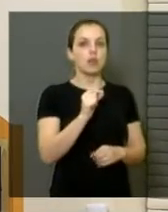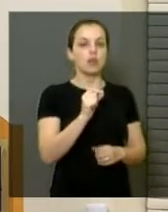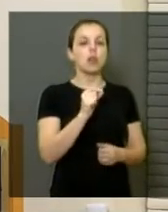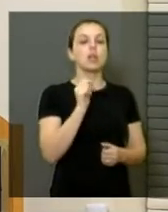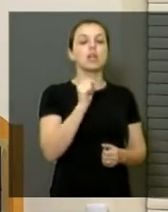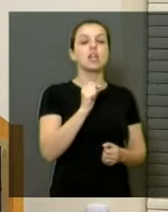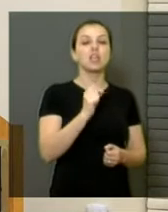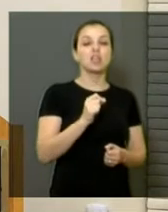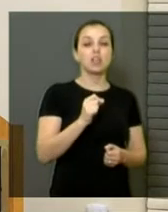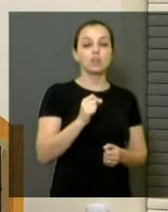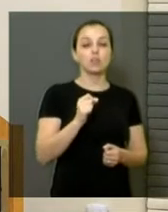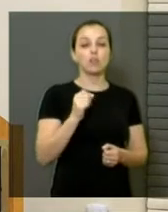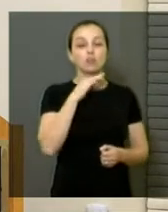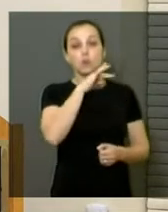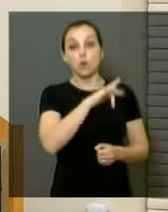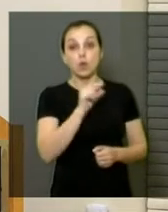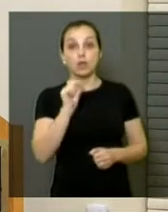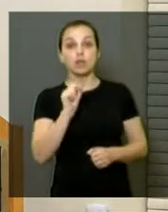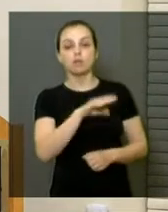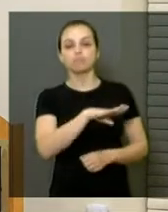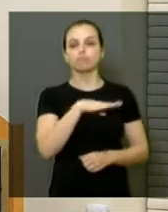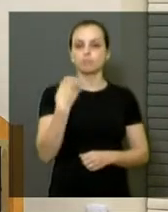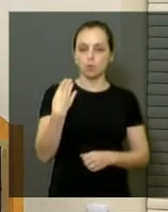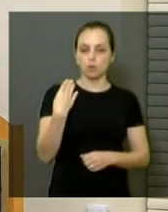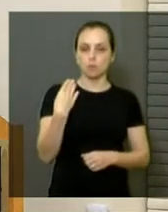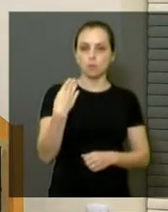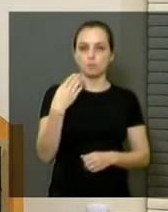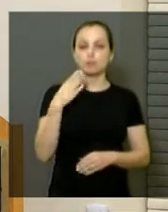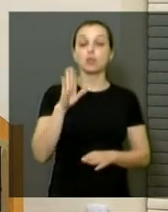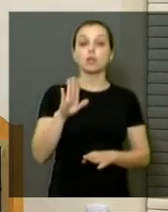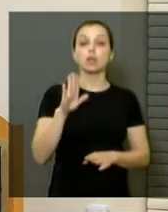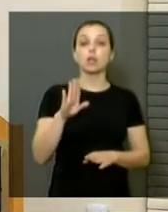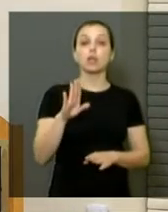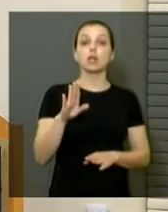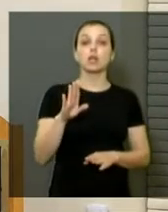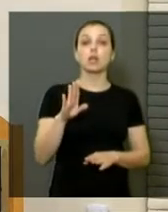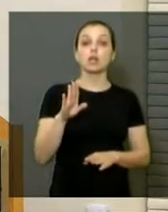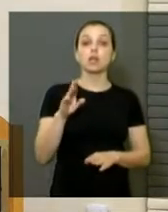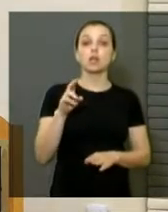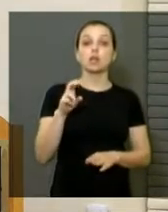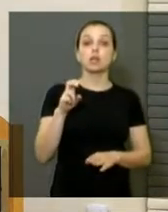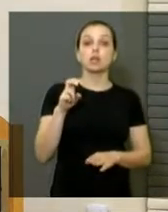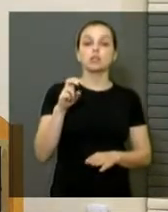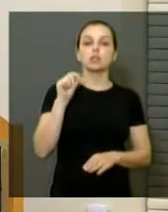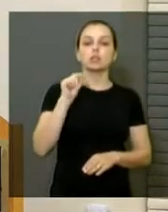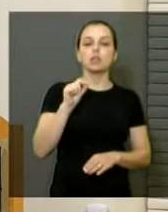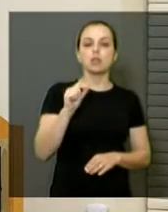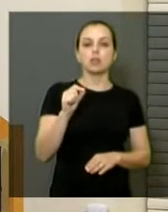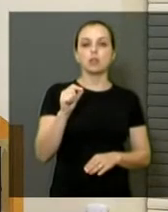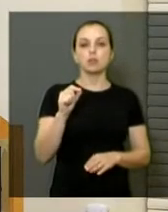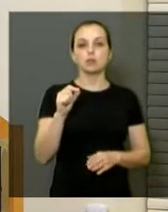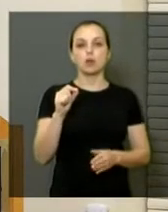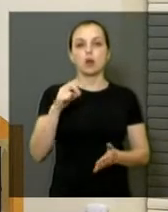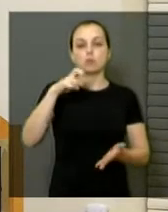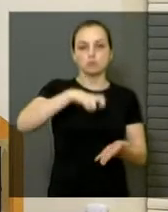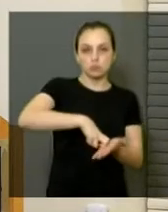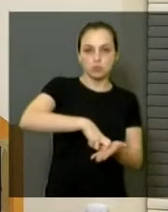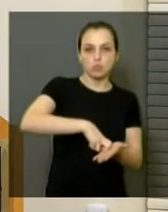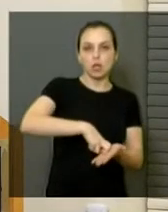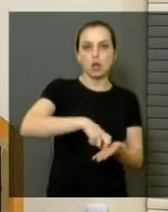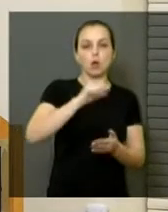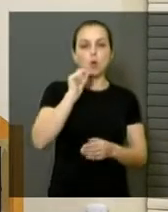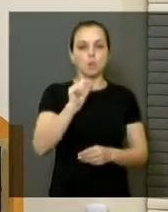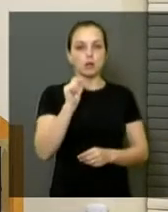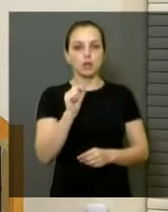correção foi tão abusiva que esse recruta morreu. E, no julgamento desses recrutas, porque até então tudo apontava para